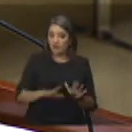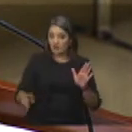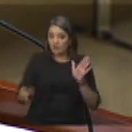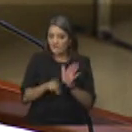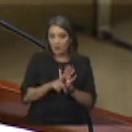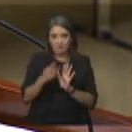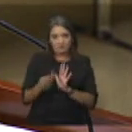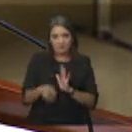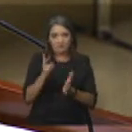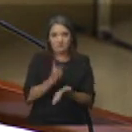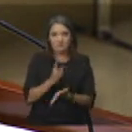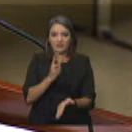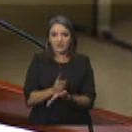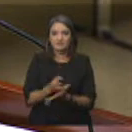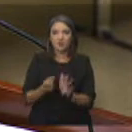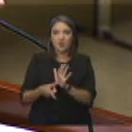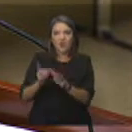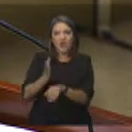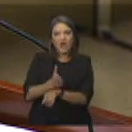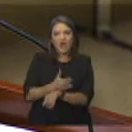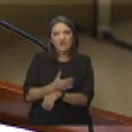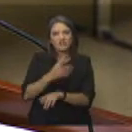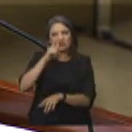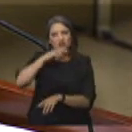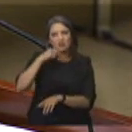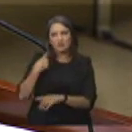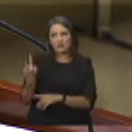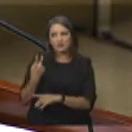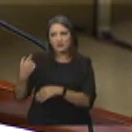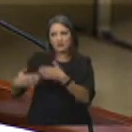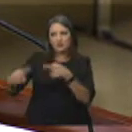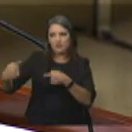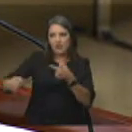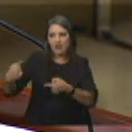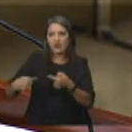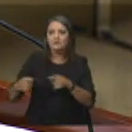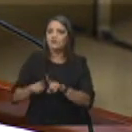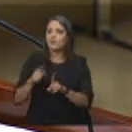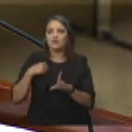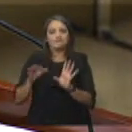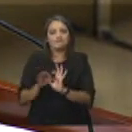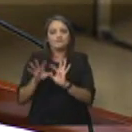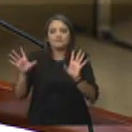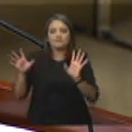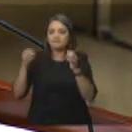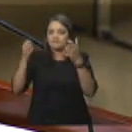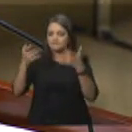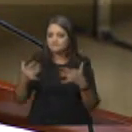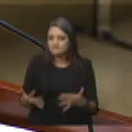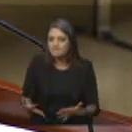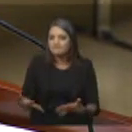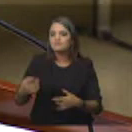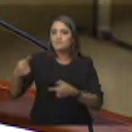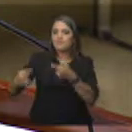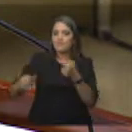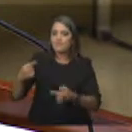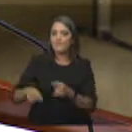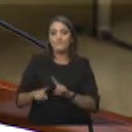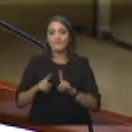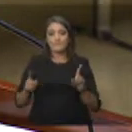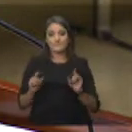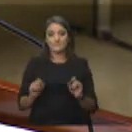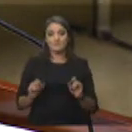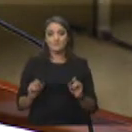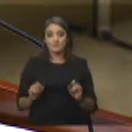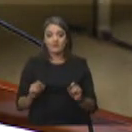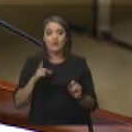inclusive, feito com o ministro Gilmar Mendes, relator, e também estamos disponíveis a continuar com essa discussão, mas, na prática, a